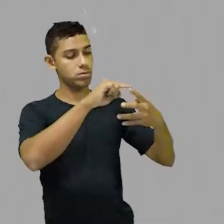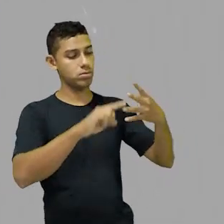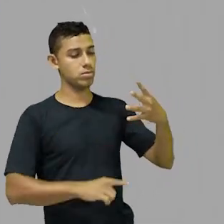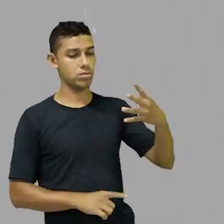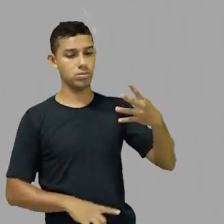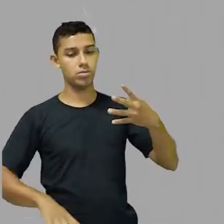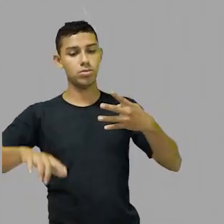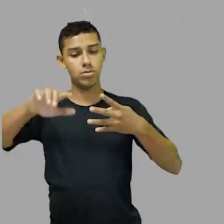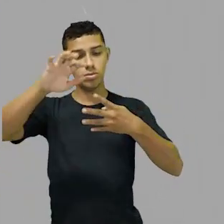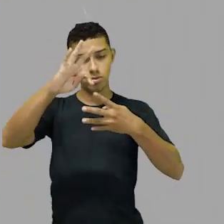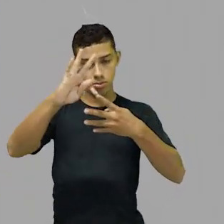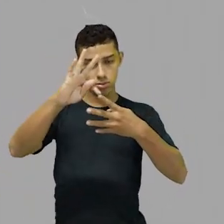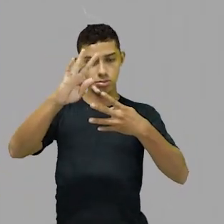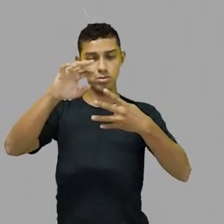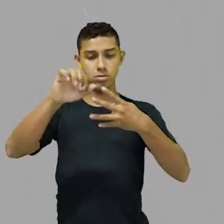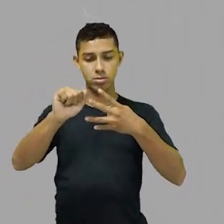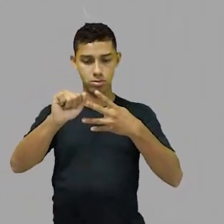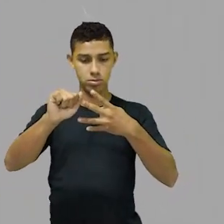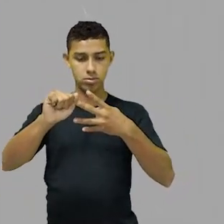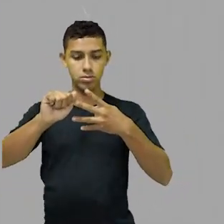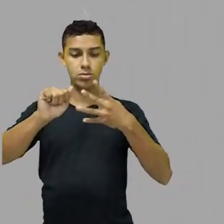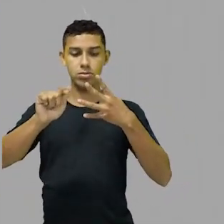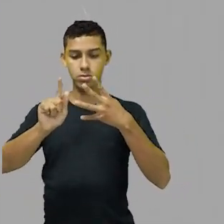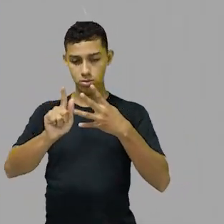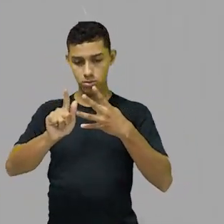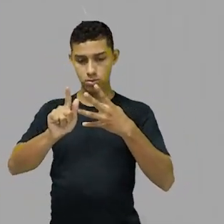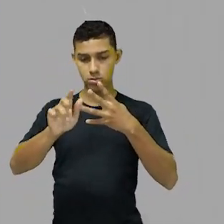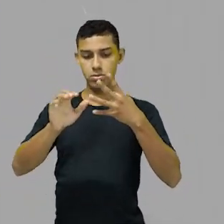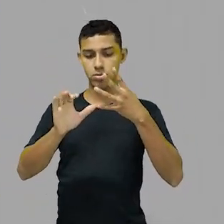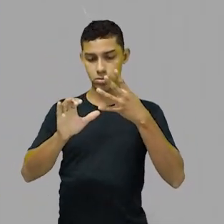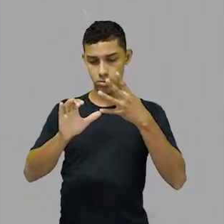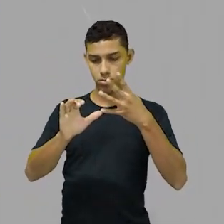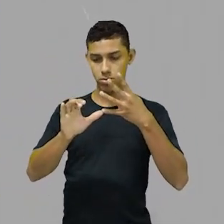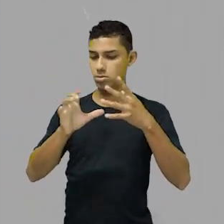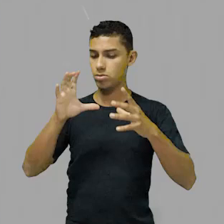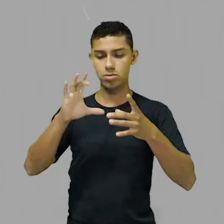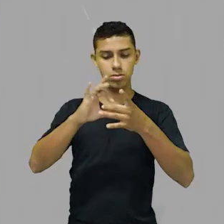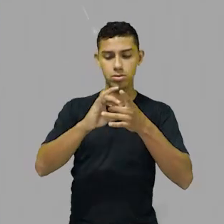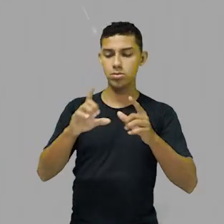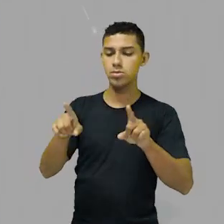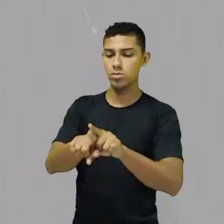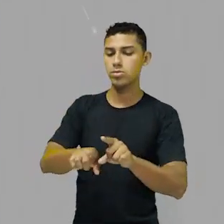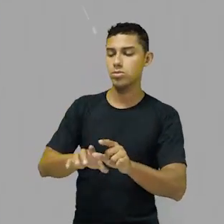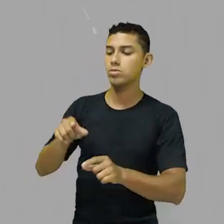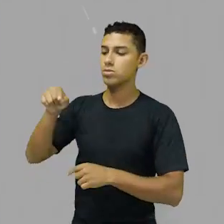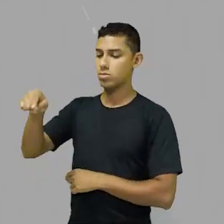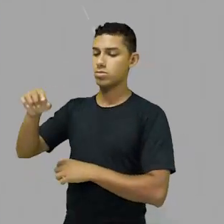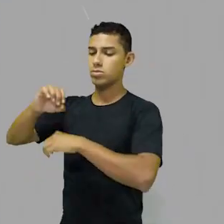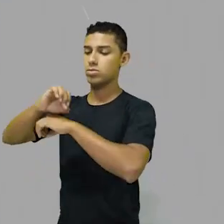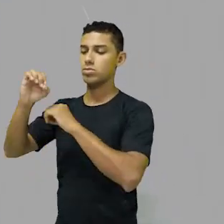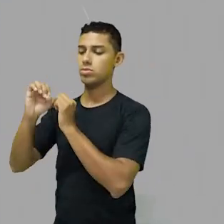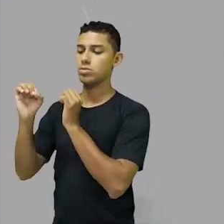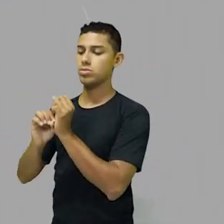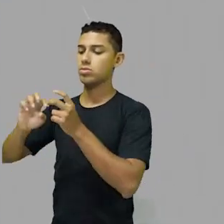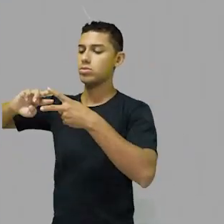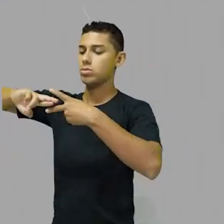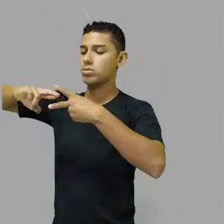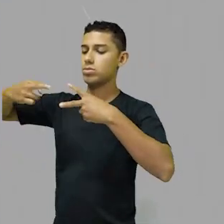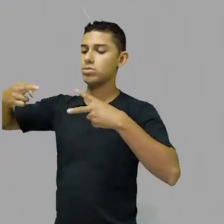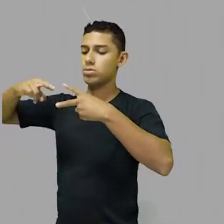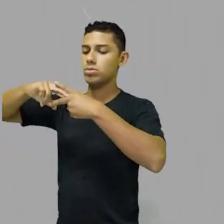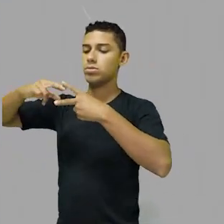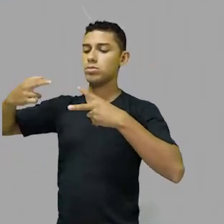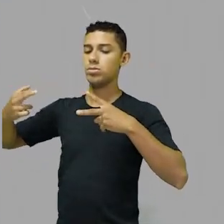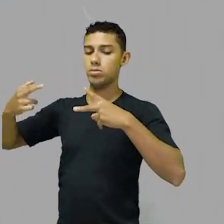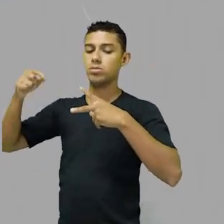a guanina, ela não está presente só na molécula de DNA. Ela está presente também na molécula de